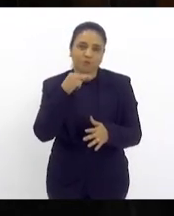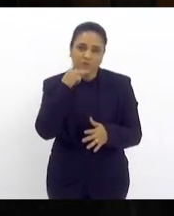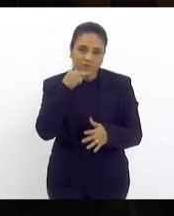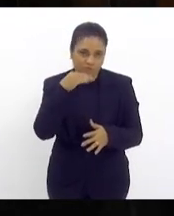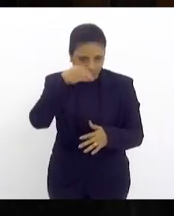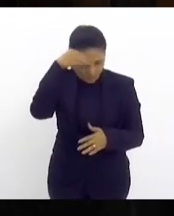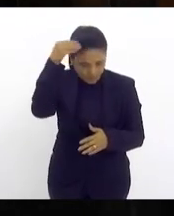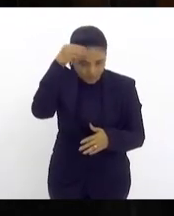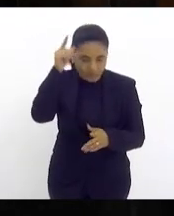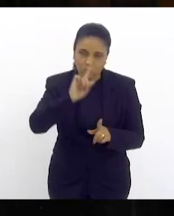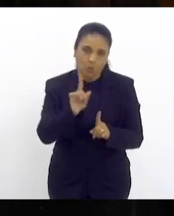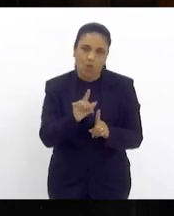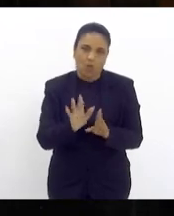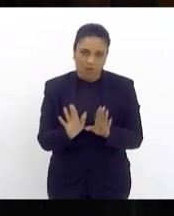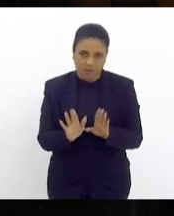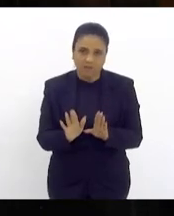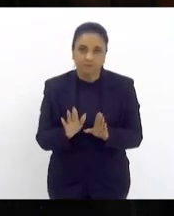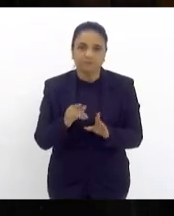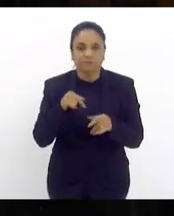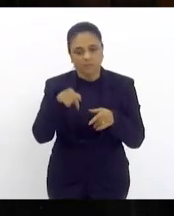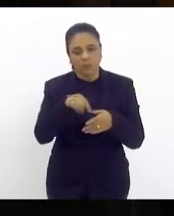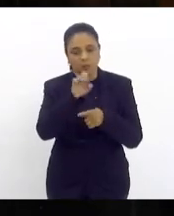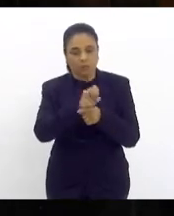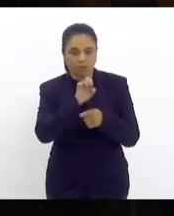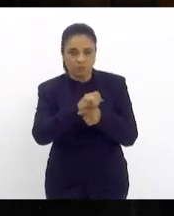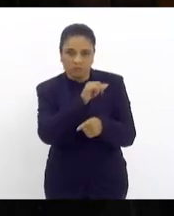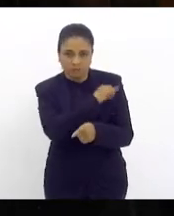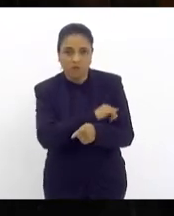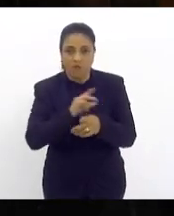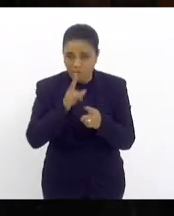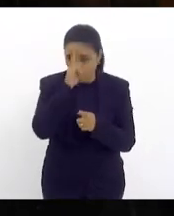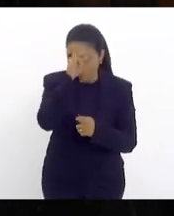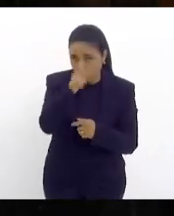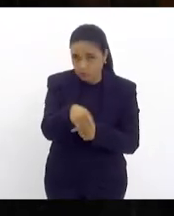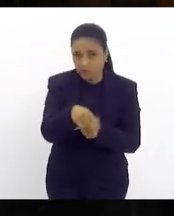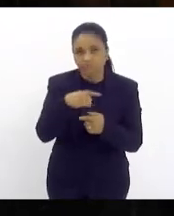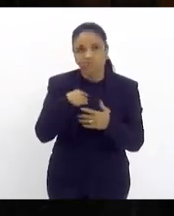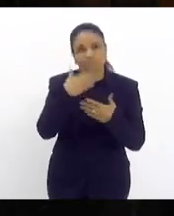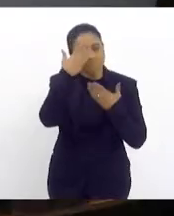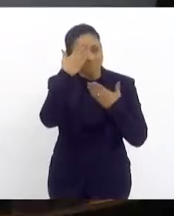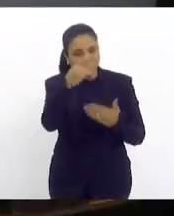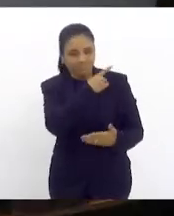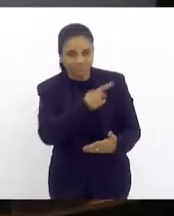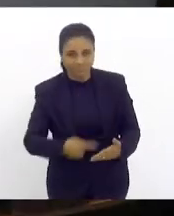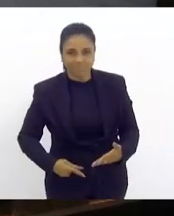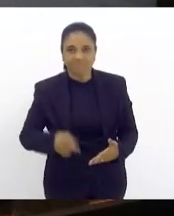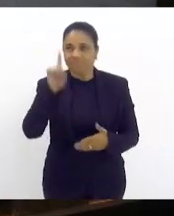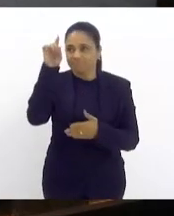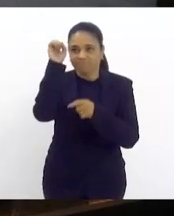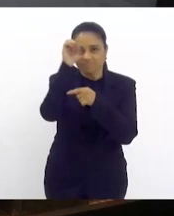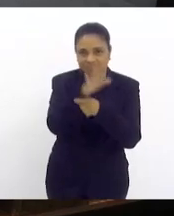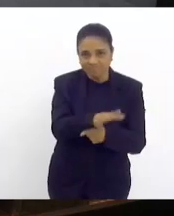aqui no Rio de Janeiro que é tão forte Presidente Muito Obrigado fica com Deus e até mais